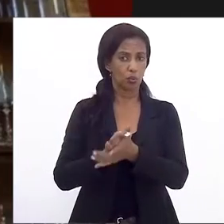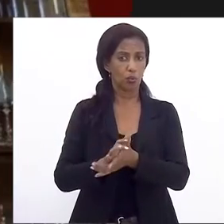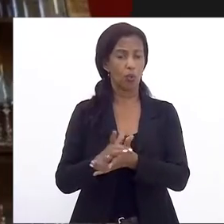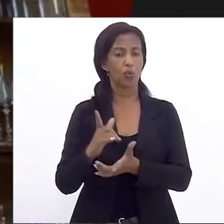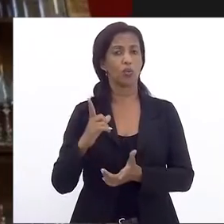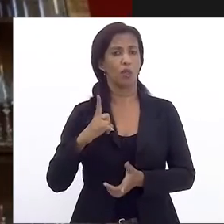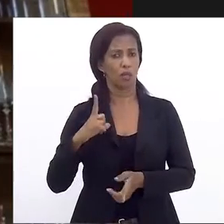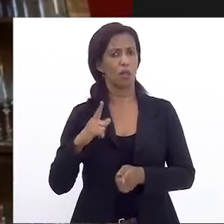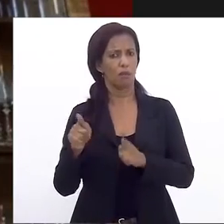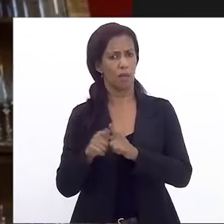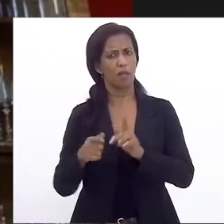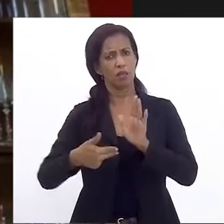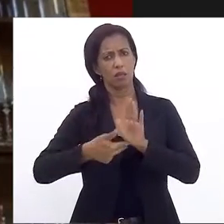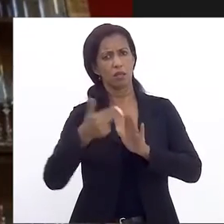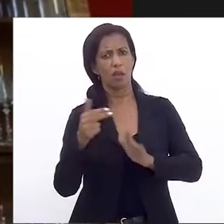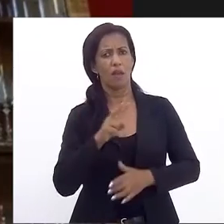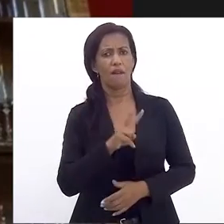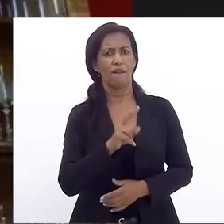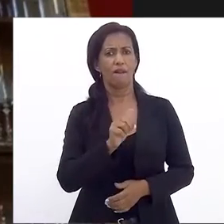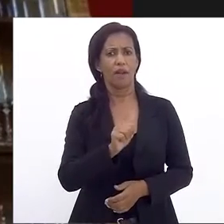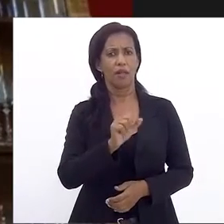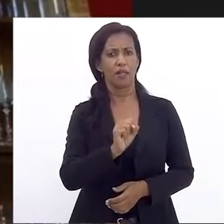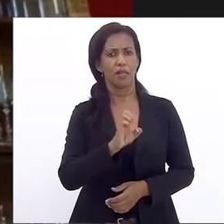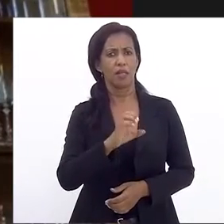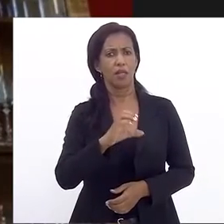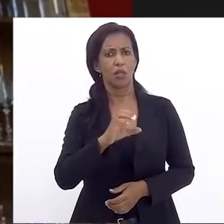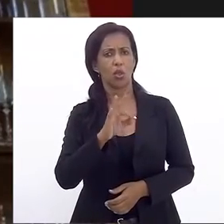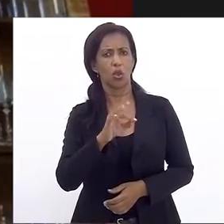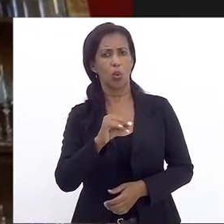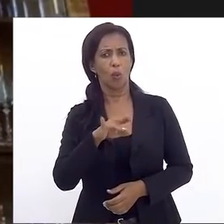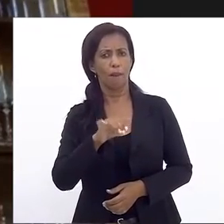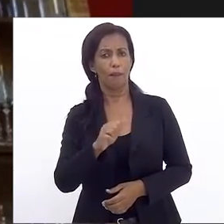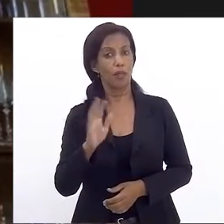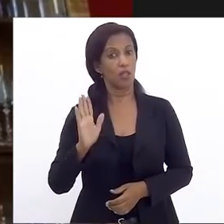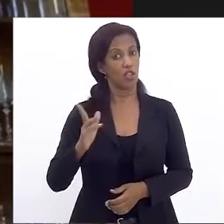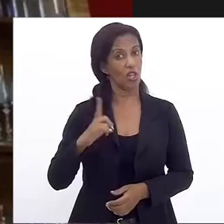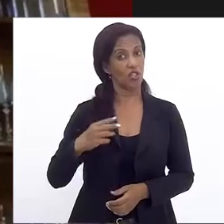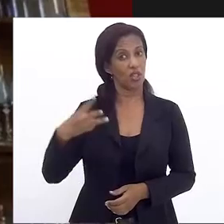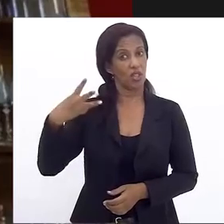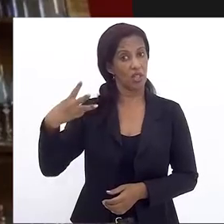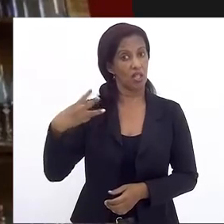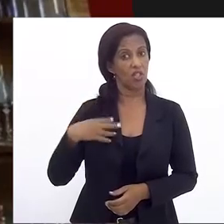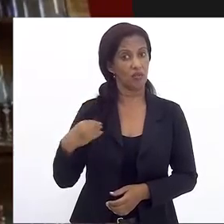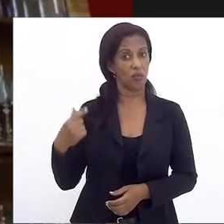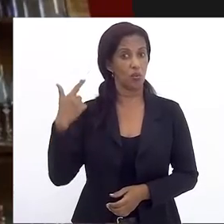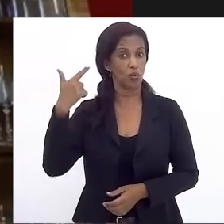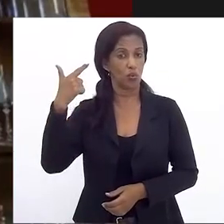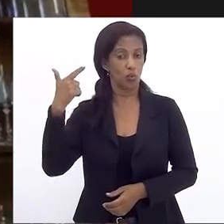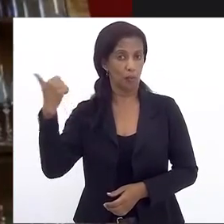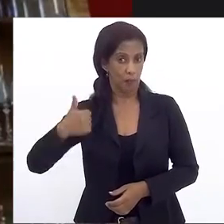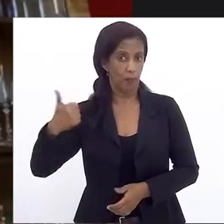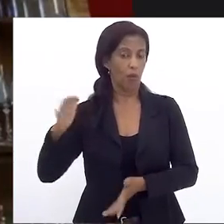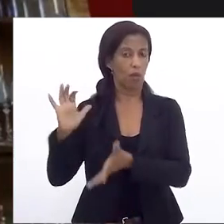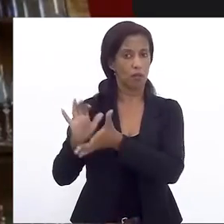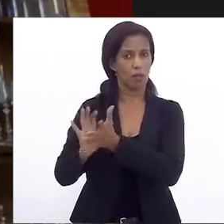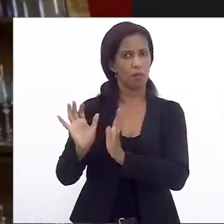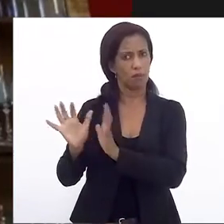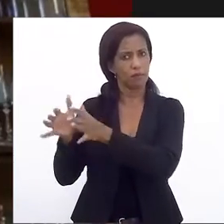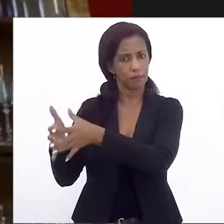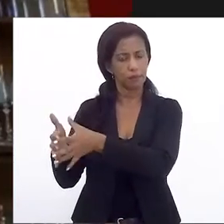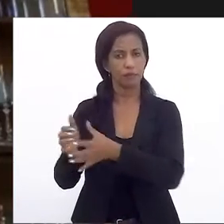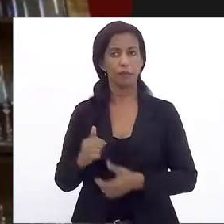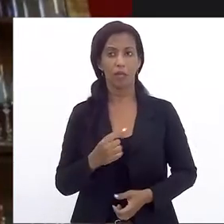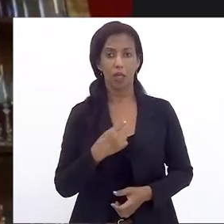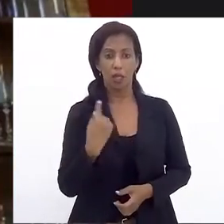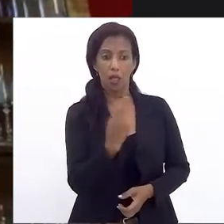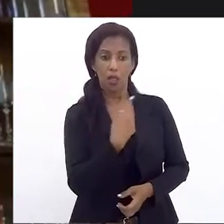não tive mais filho. O meu marido fez vasectomia há uns anos atrás, ele já tinha